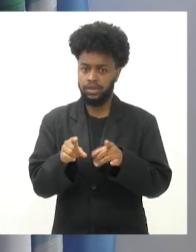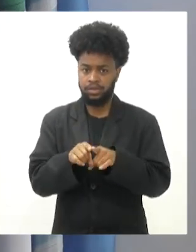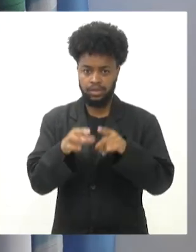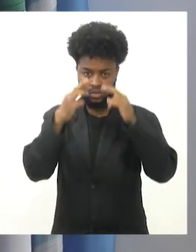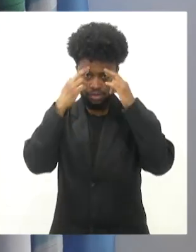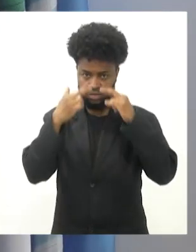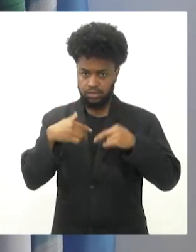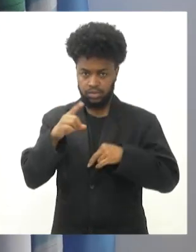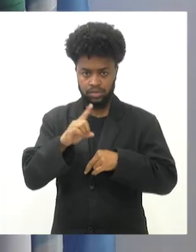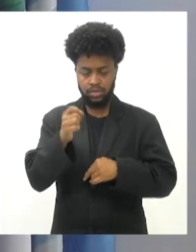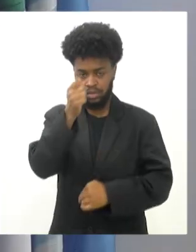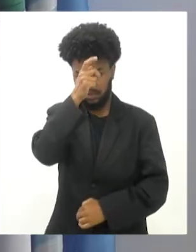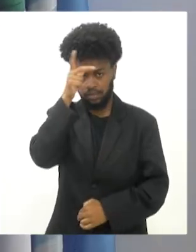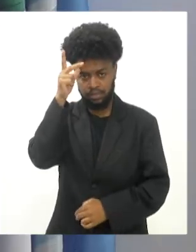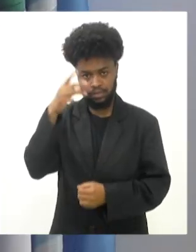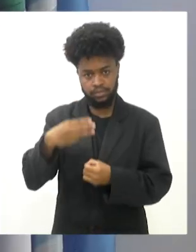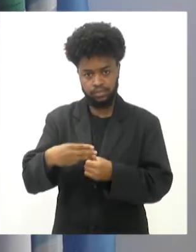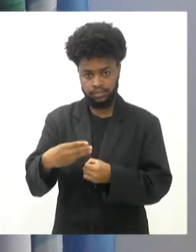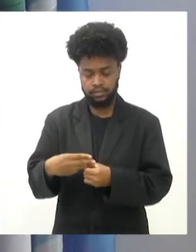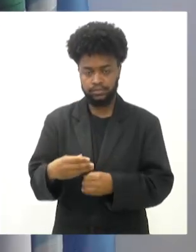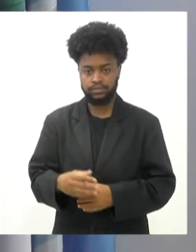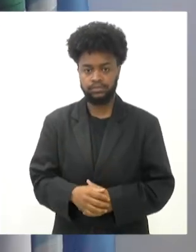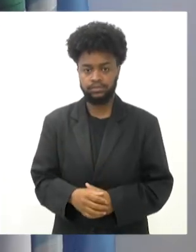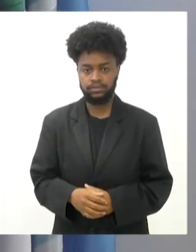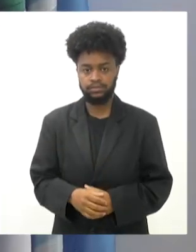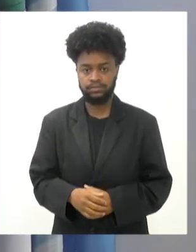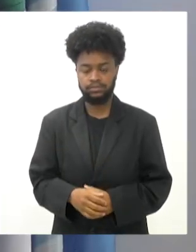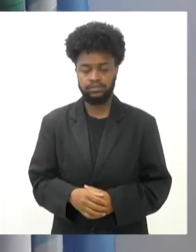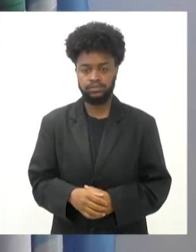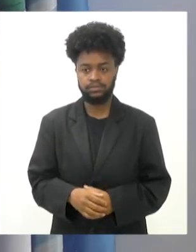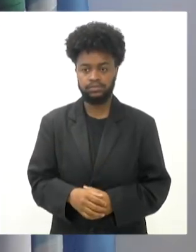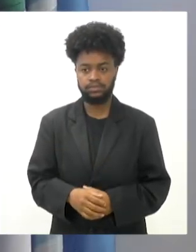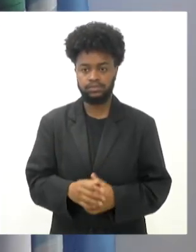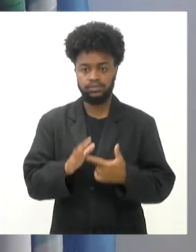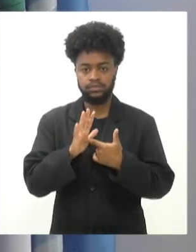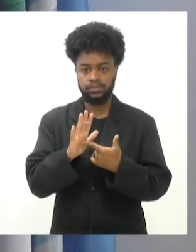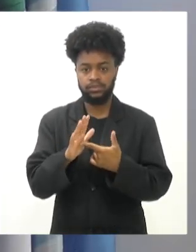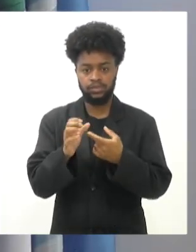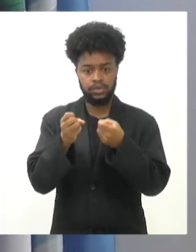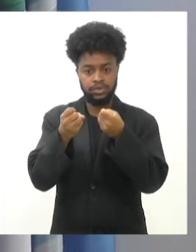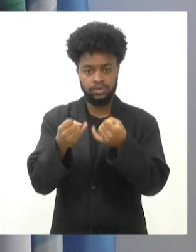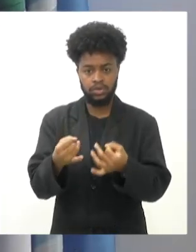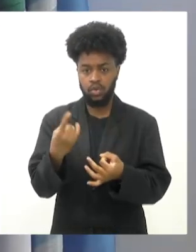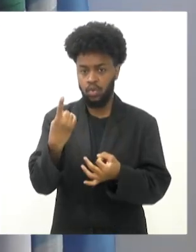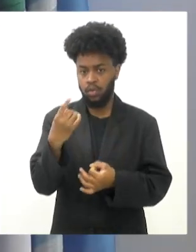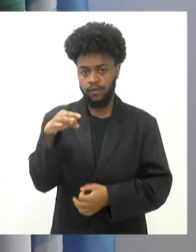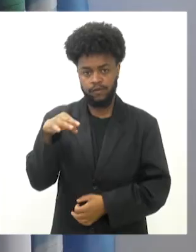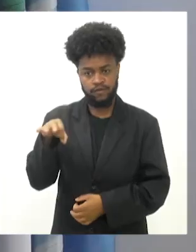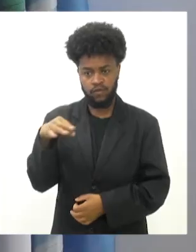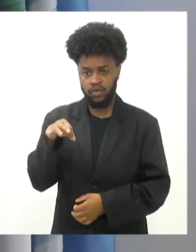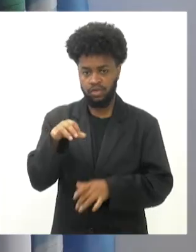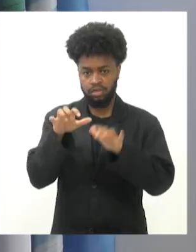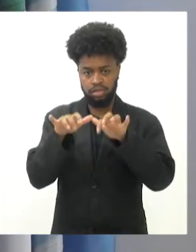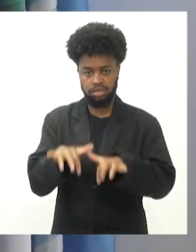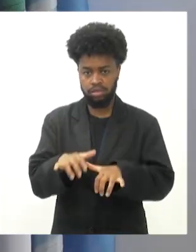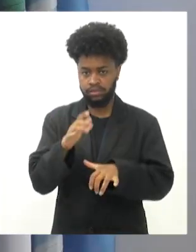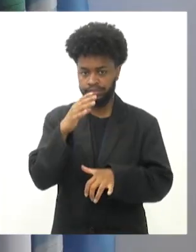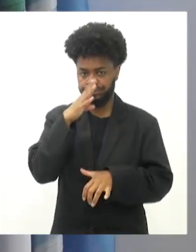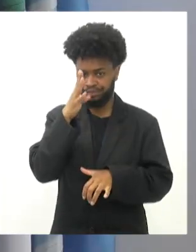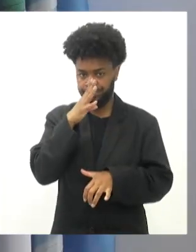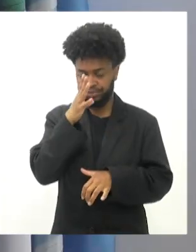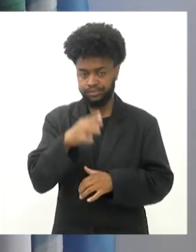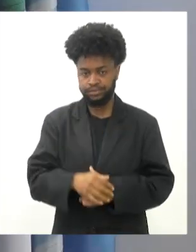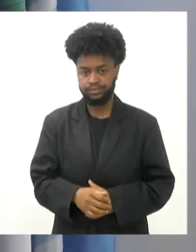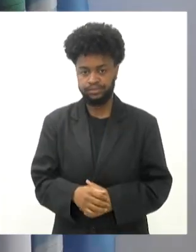diria, por parte da Prefeitura Municipal, fazendo aqui a justificativa numa página muito mal escrita